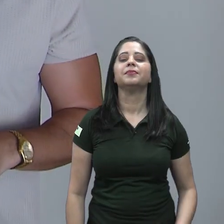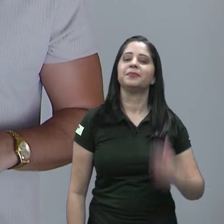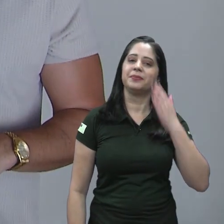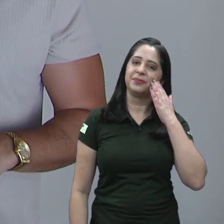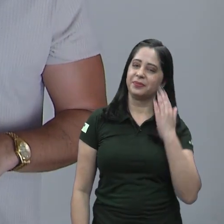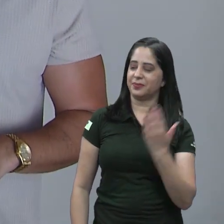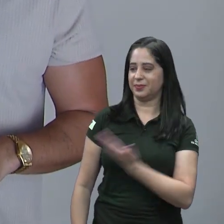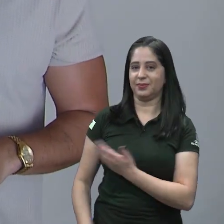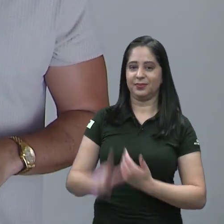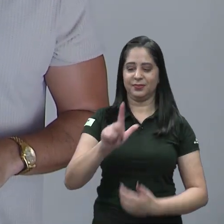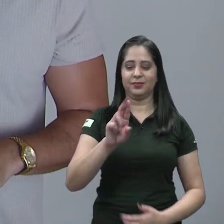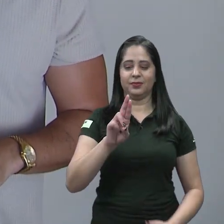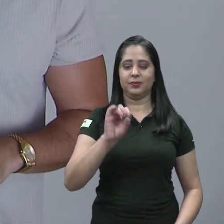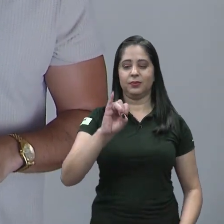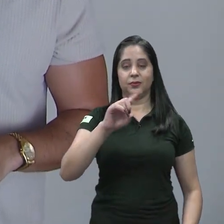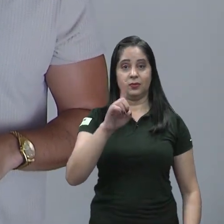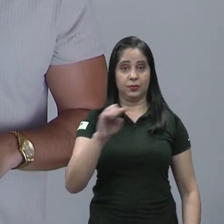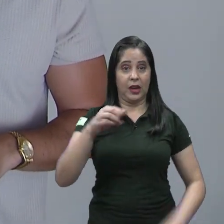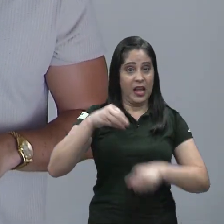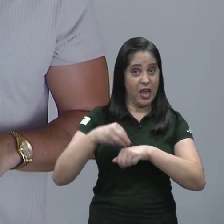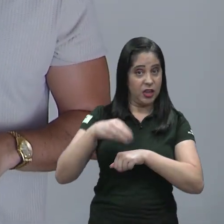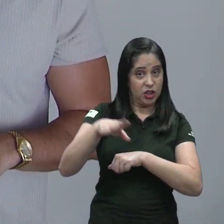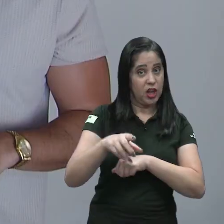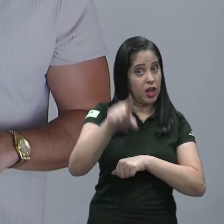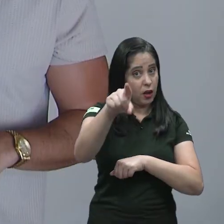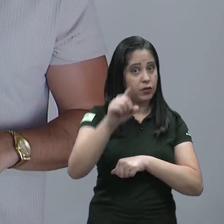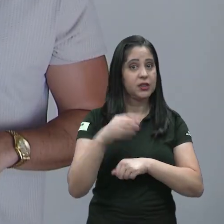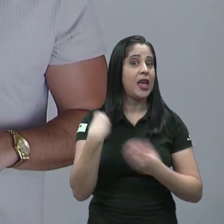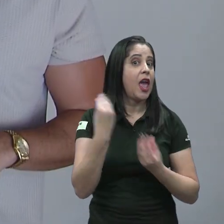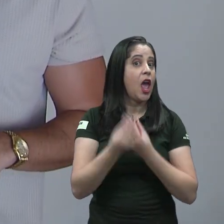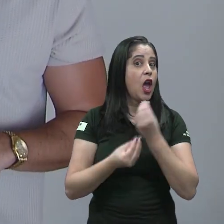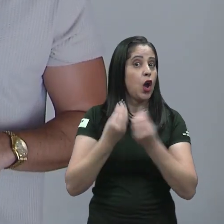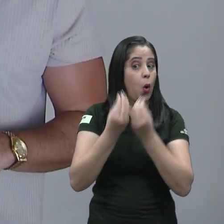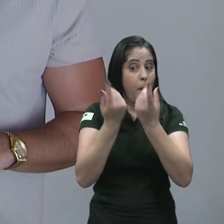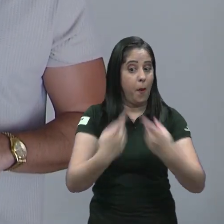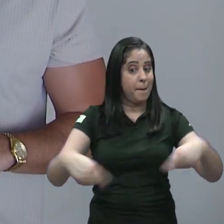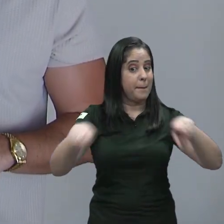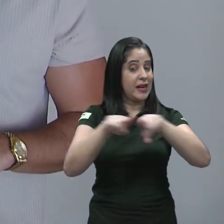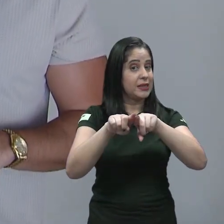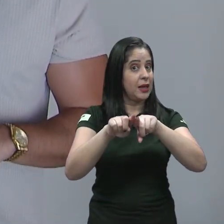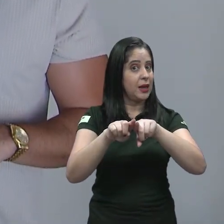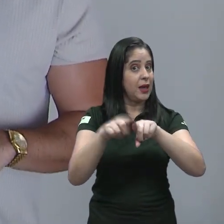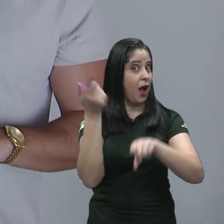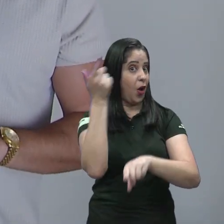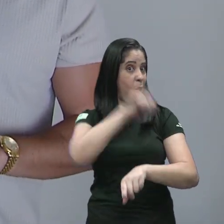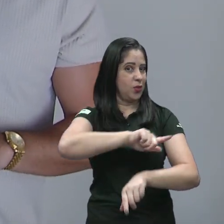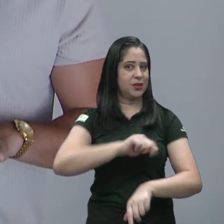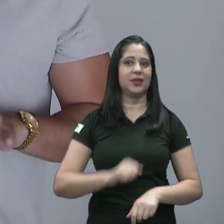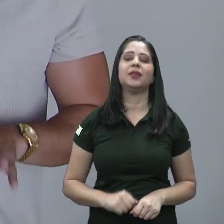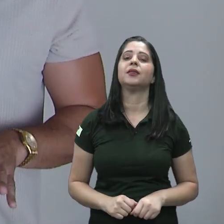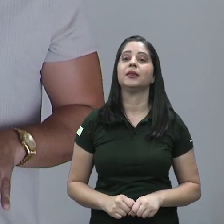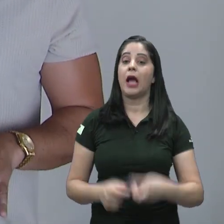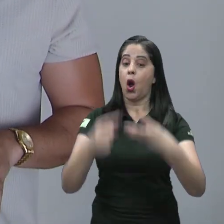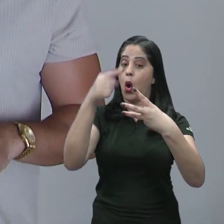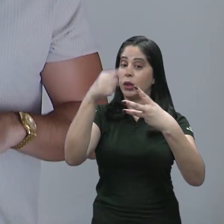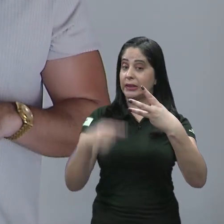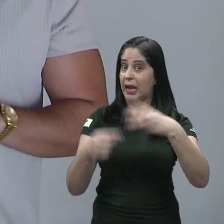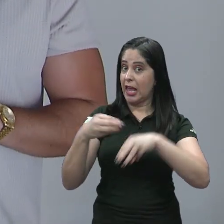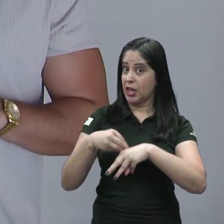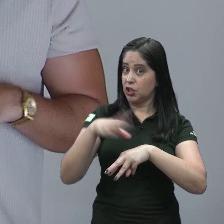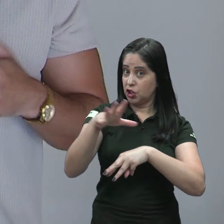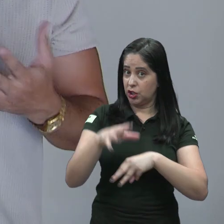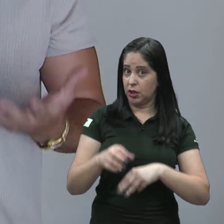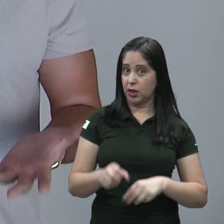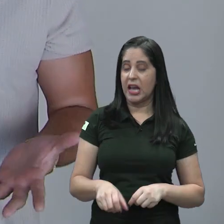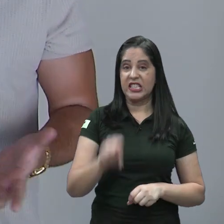Estamos aqui com Luiz Barros, que vai dar dicas para você de como fechar parcerias. Bom, aqui vão 3 dicas